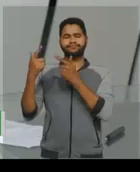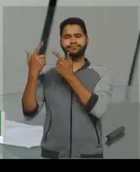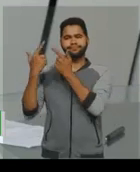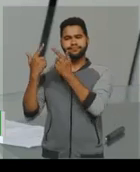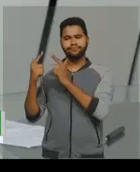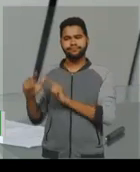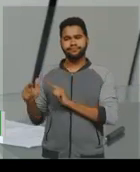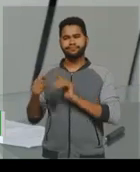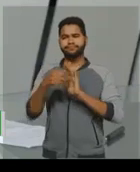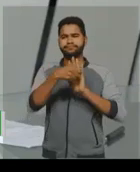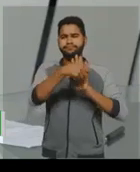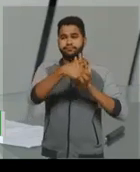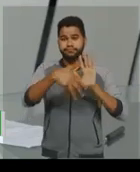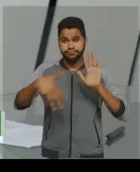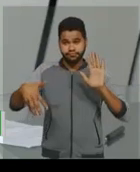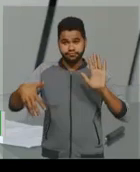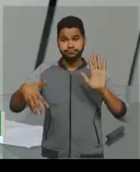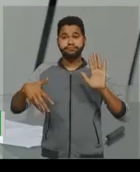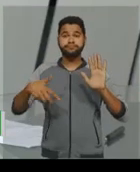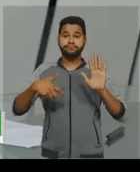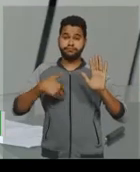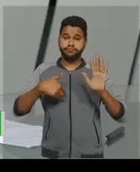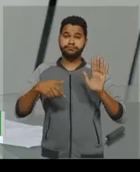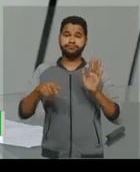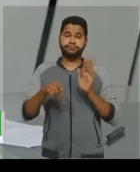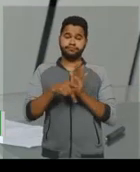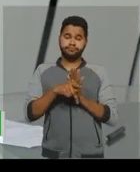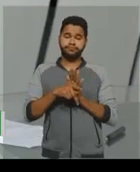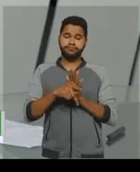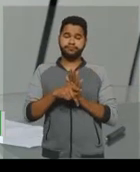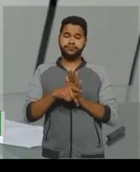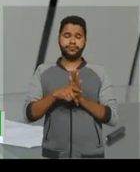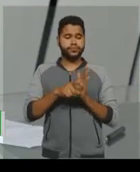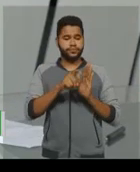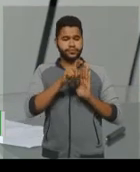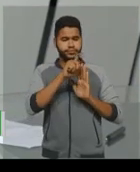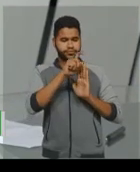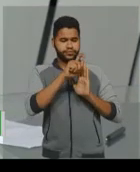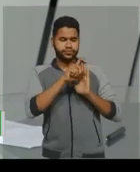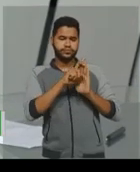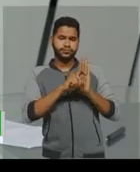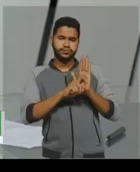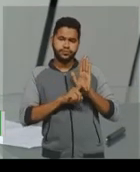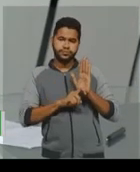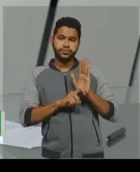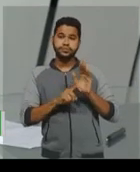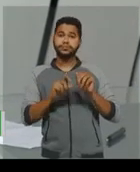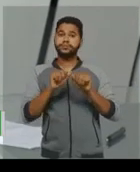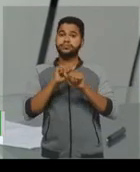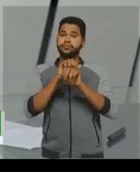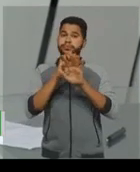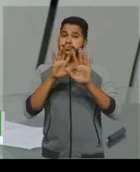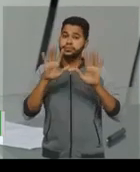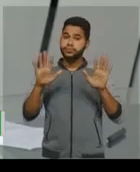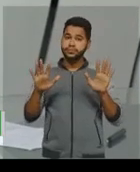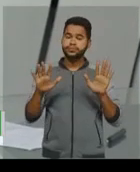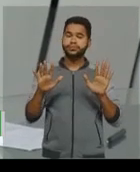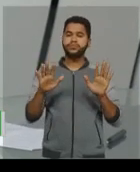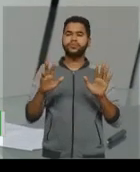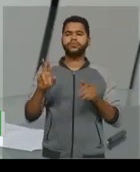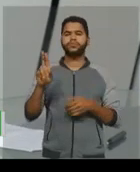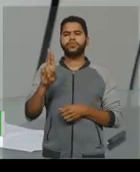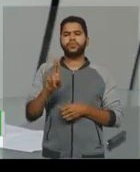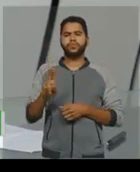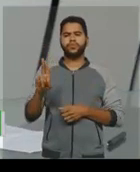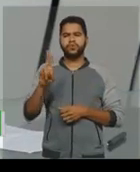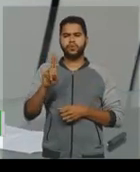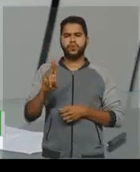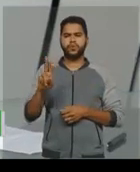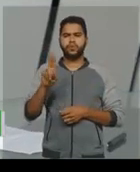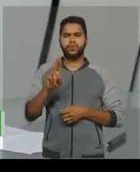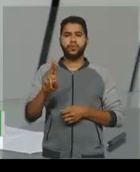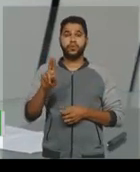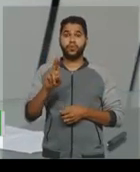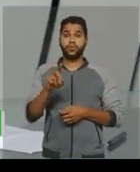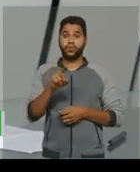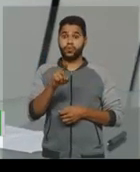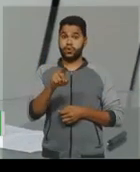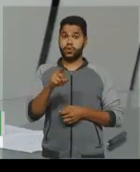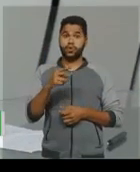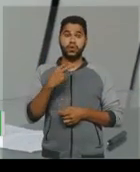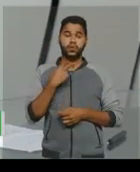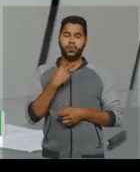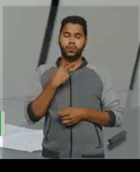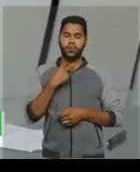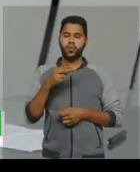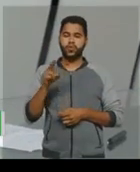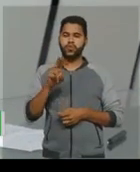estamos trabalhando a redação, porque deixar bem claro que não devemos usar, você não deve